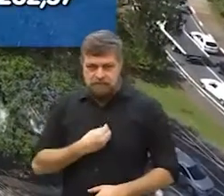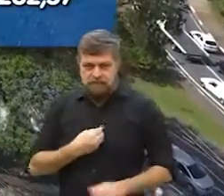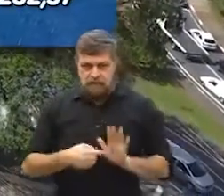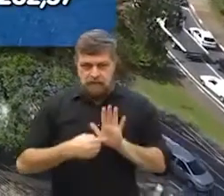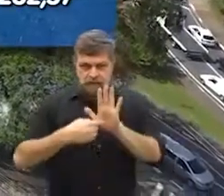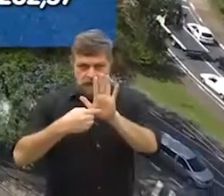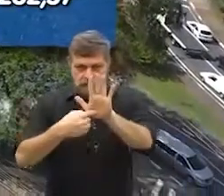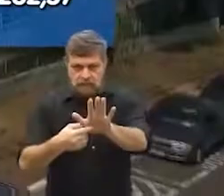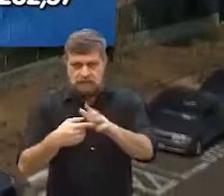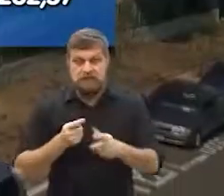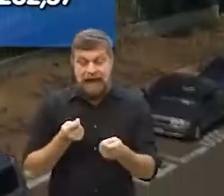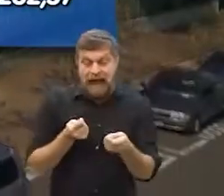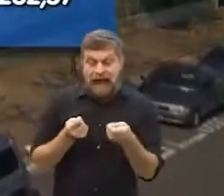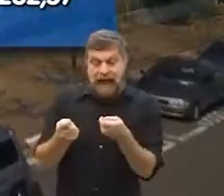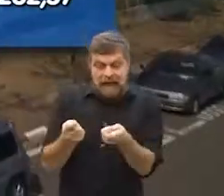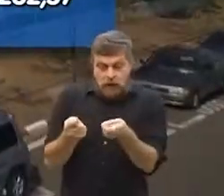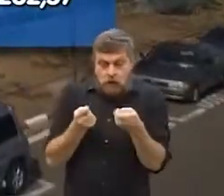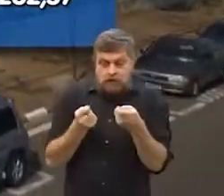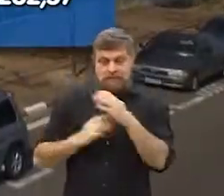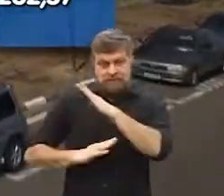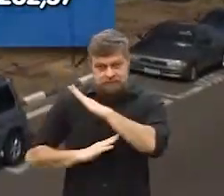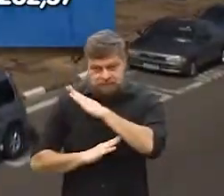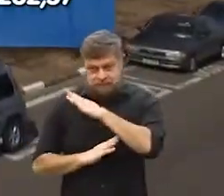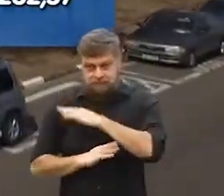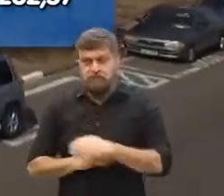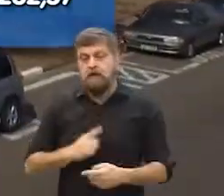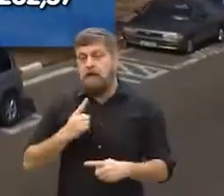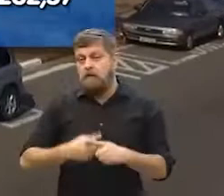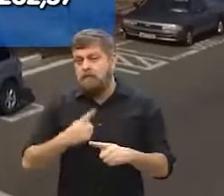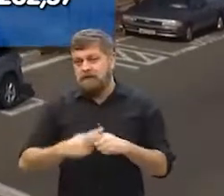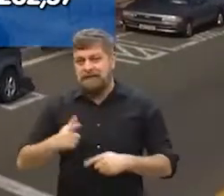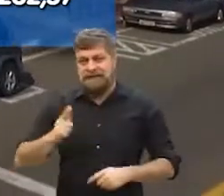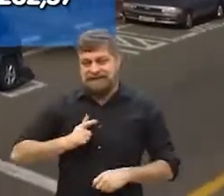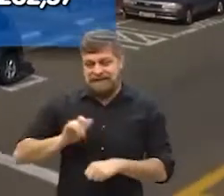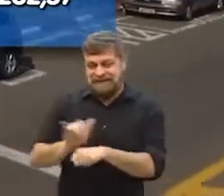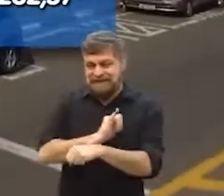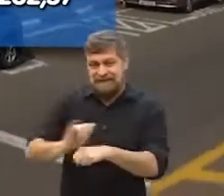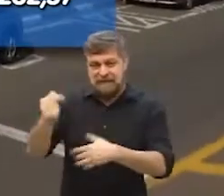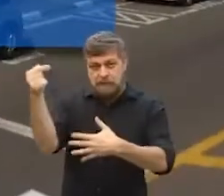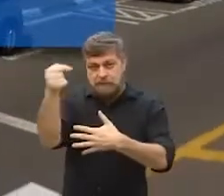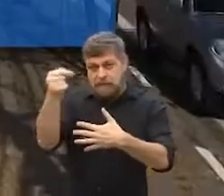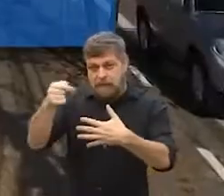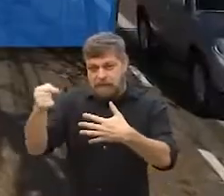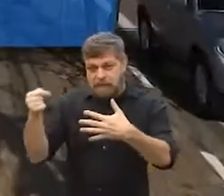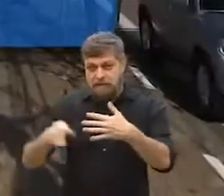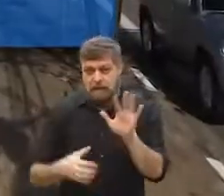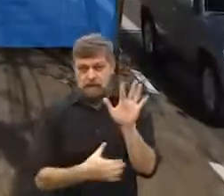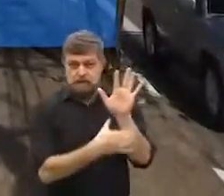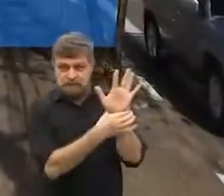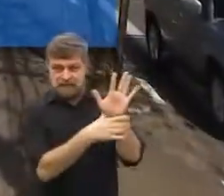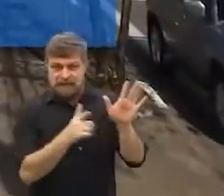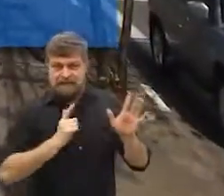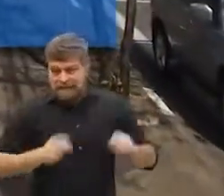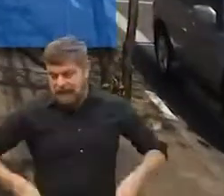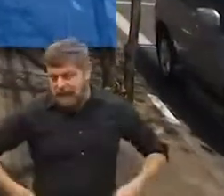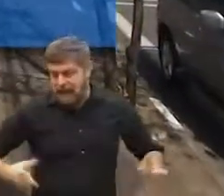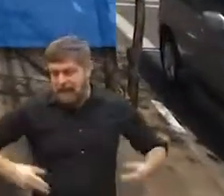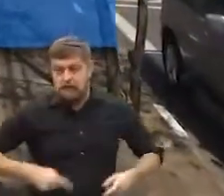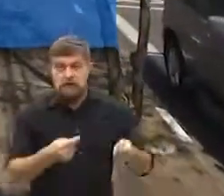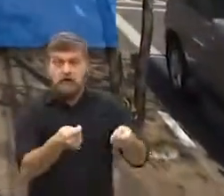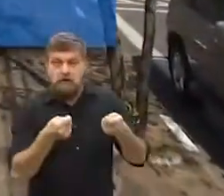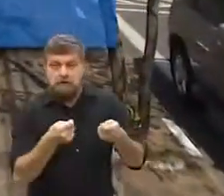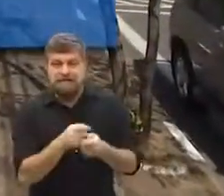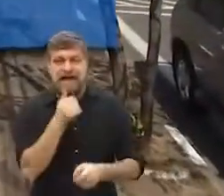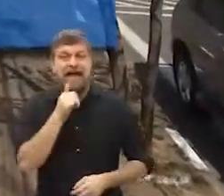levantamento do Tribunal de Contas a economia do Legislativo campineiro se deve a uma série de ações de sustentabilidade com